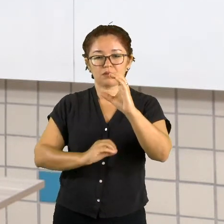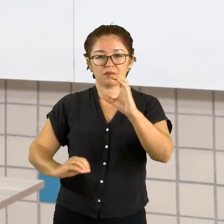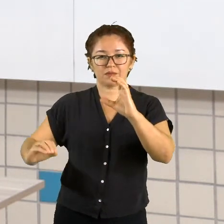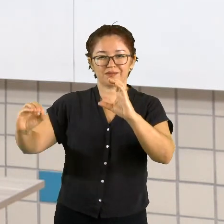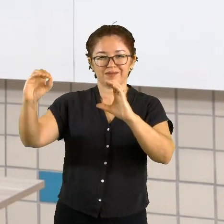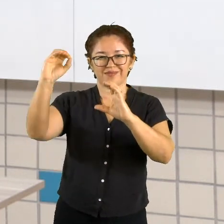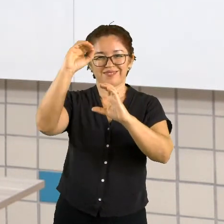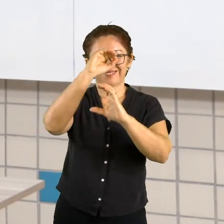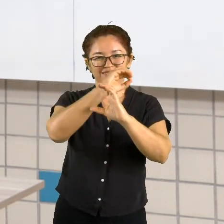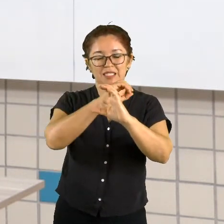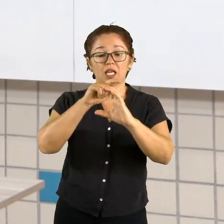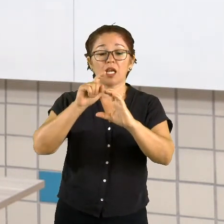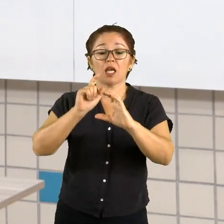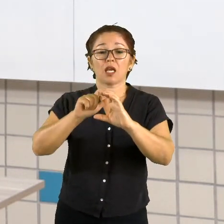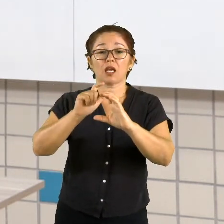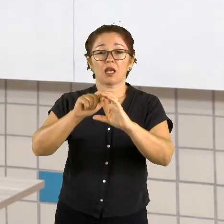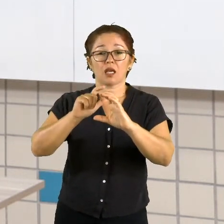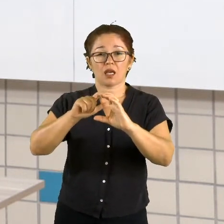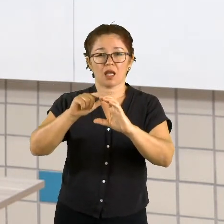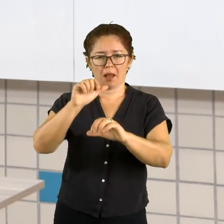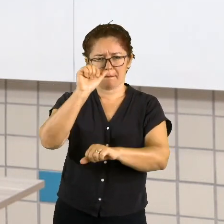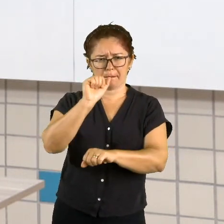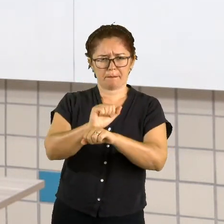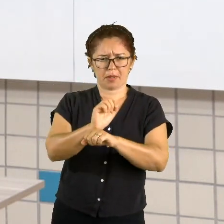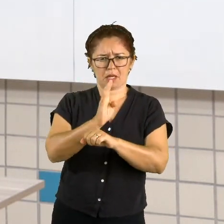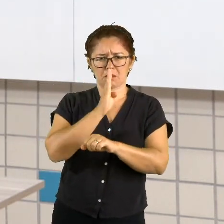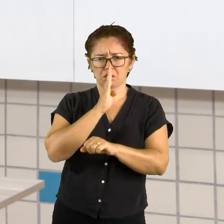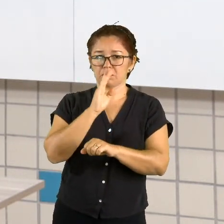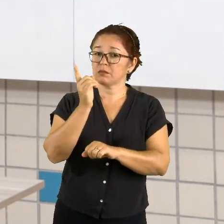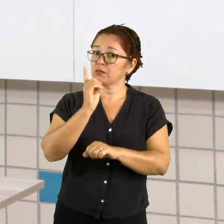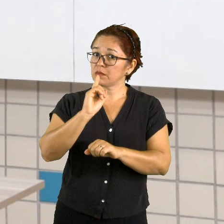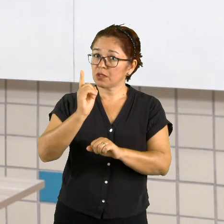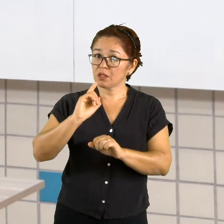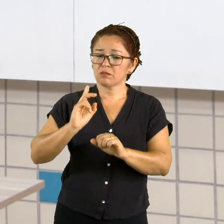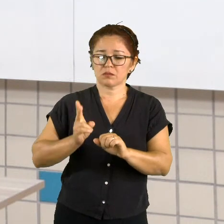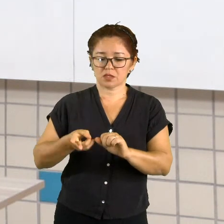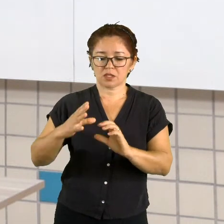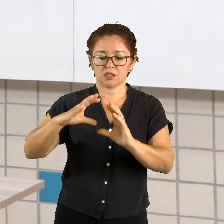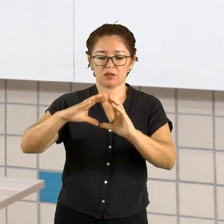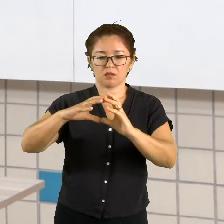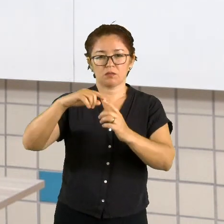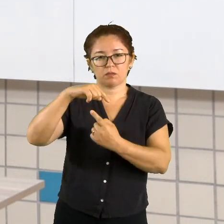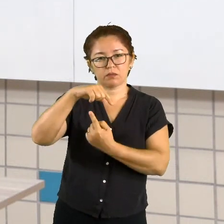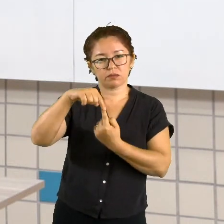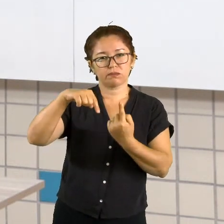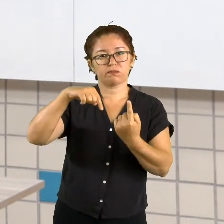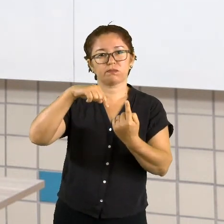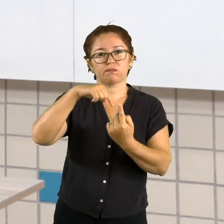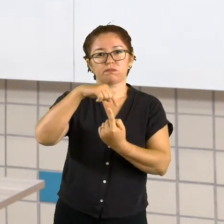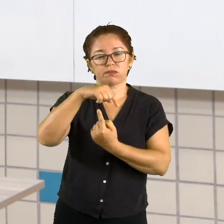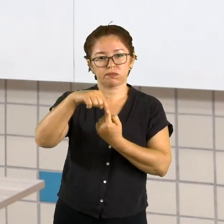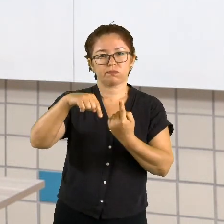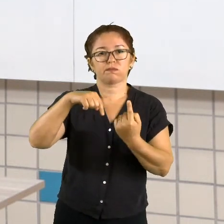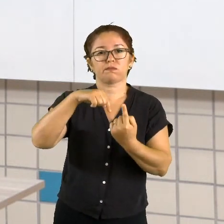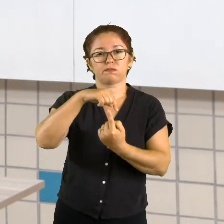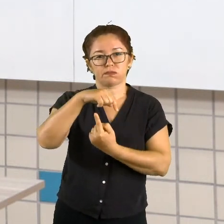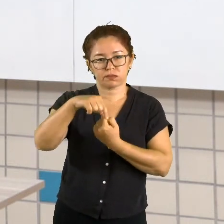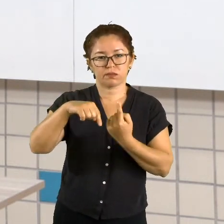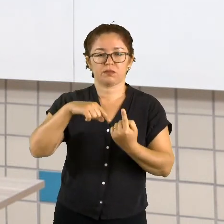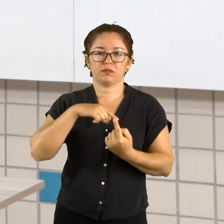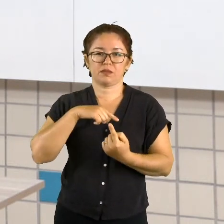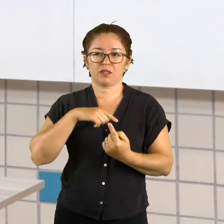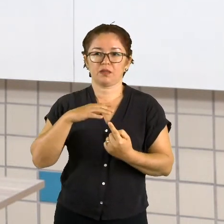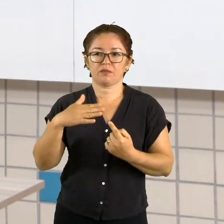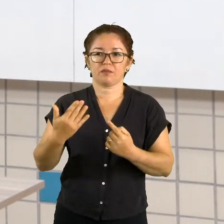também. A Terra, ela está fazendo o seu movimento de translação. Então, quando a Lua começa o seu movimento, que